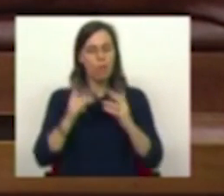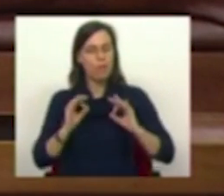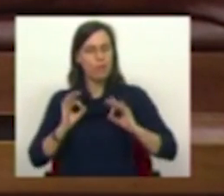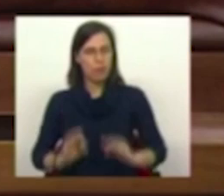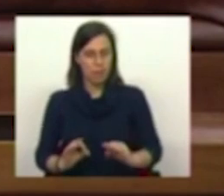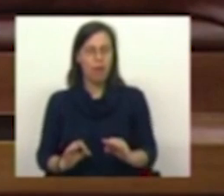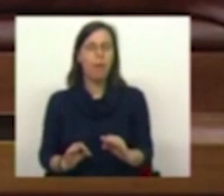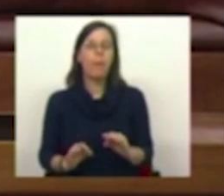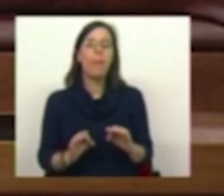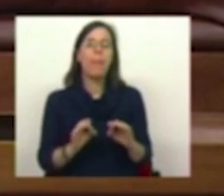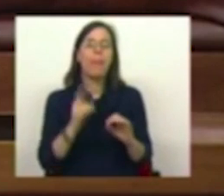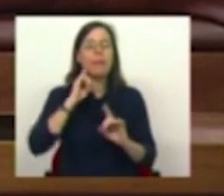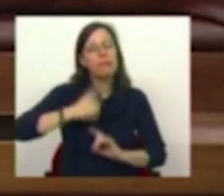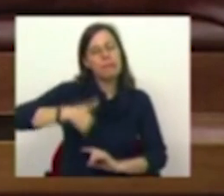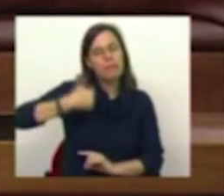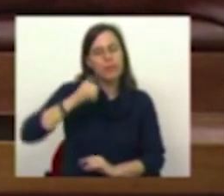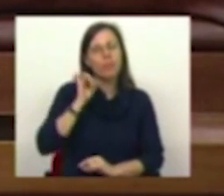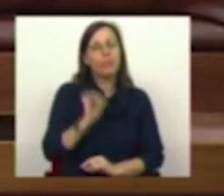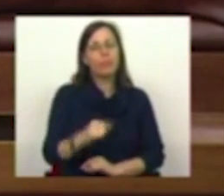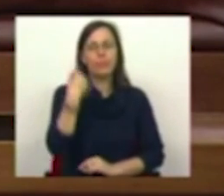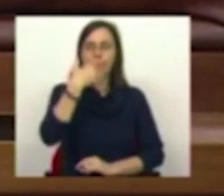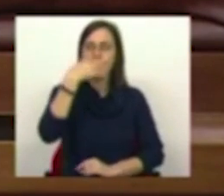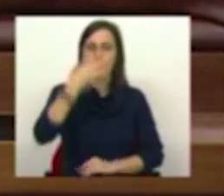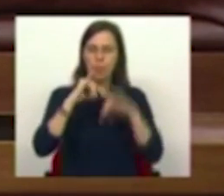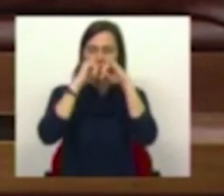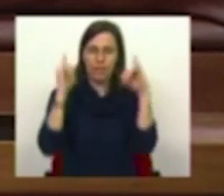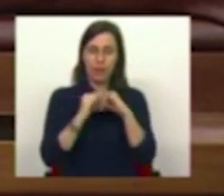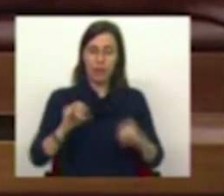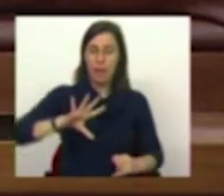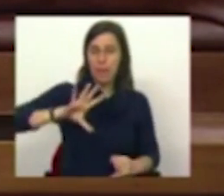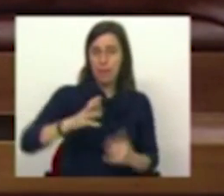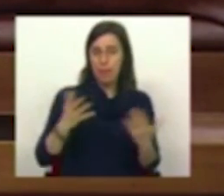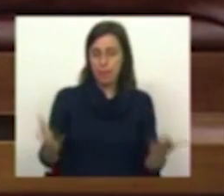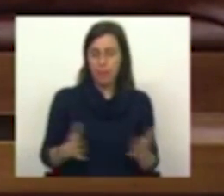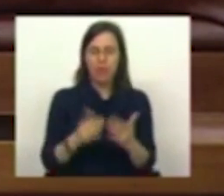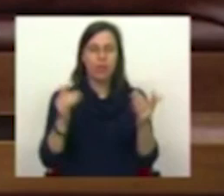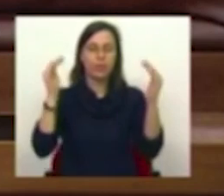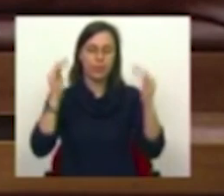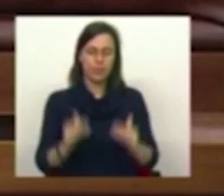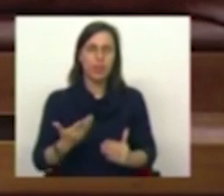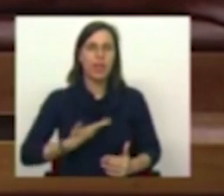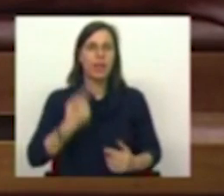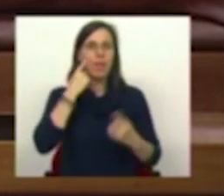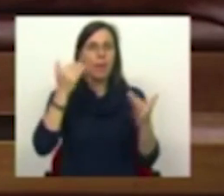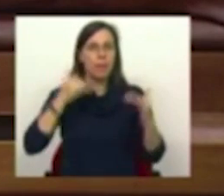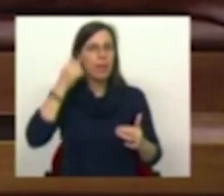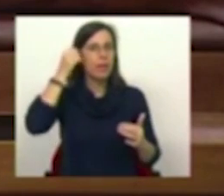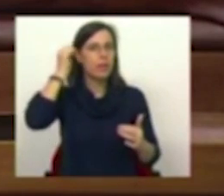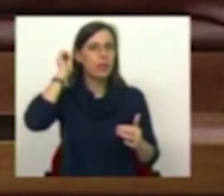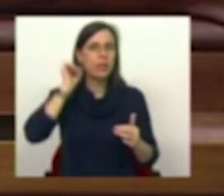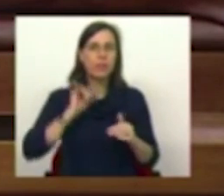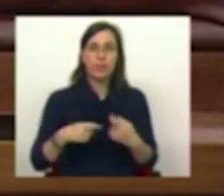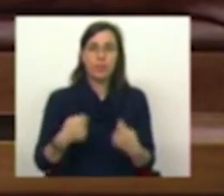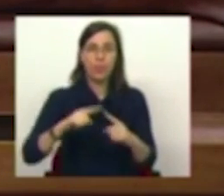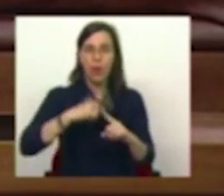certas, essenciais para a credibilidade internacional do país e a redução da sua dívida pública e do